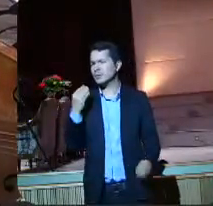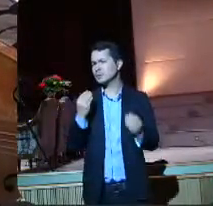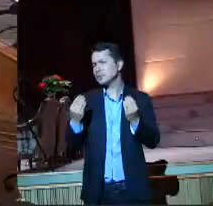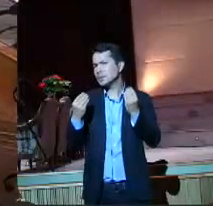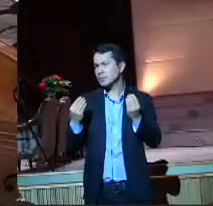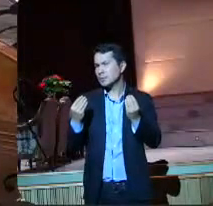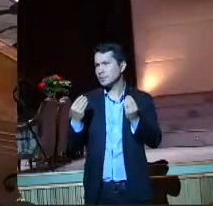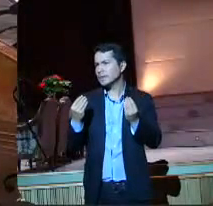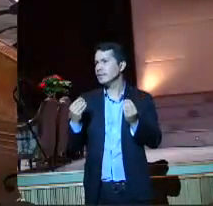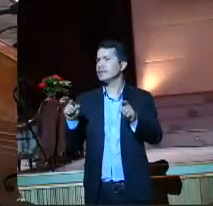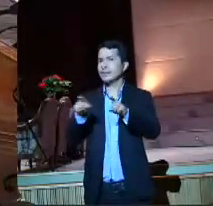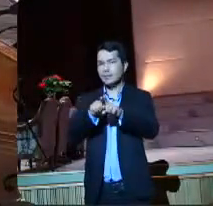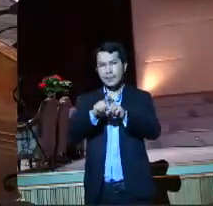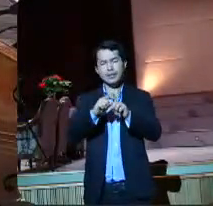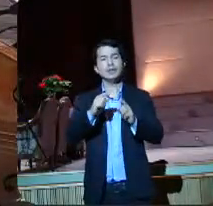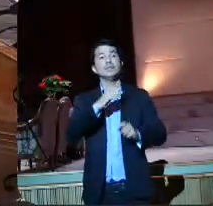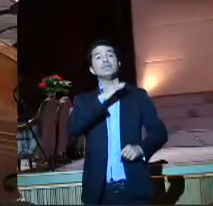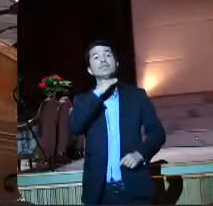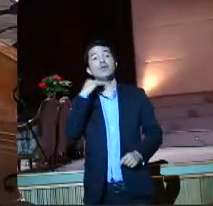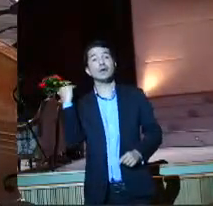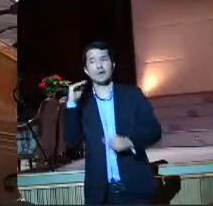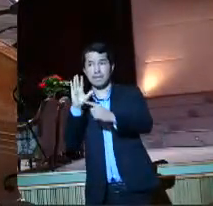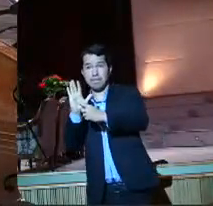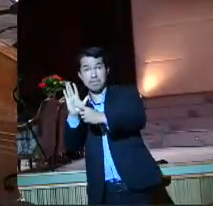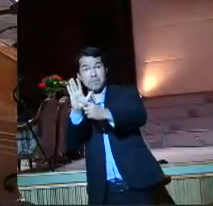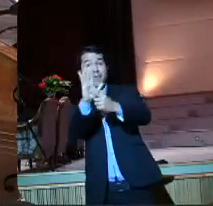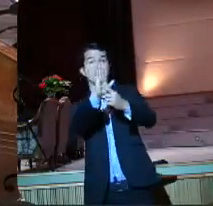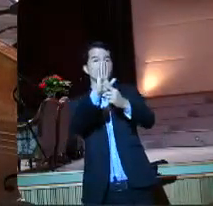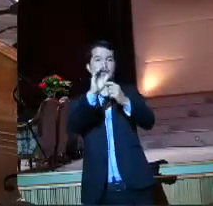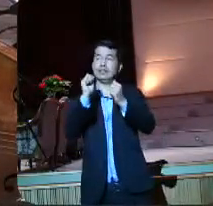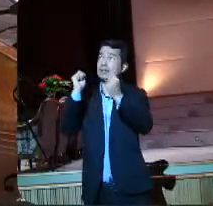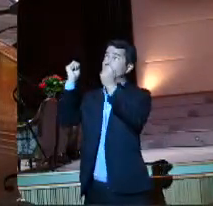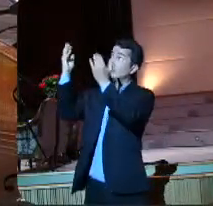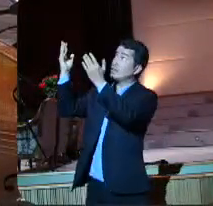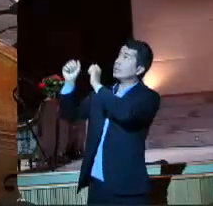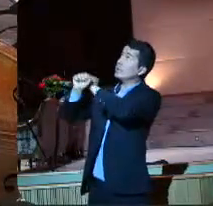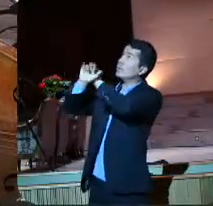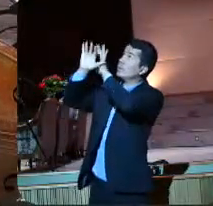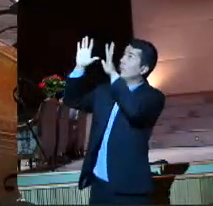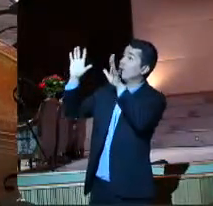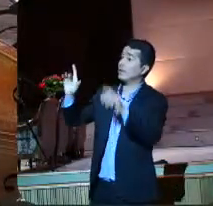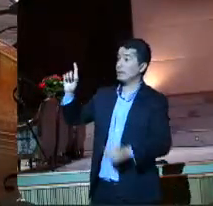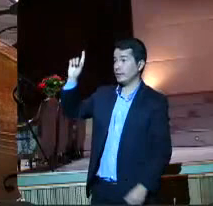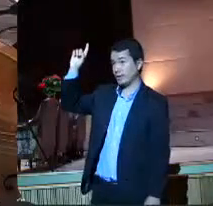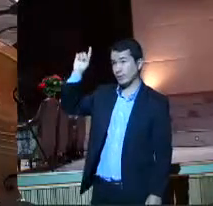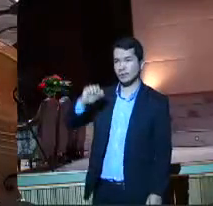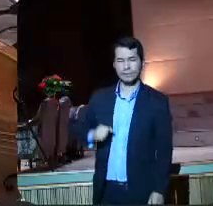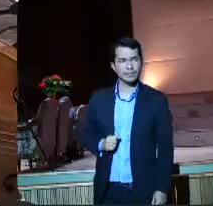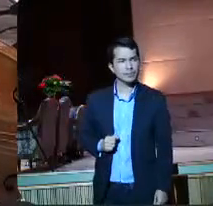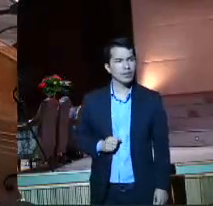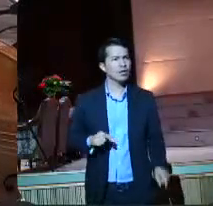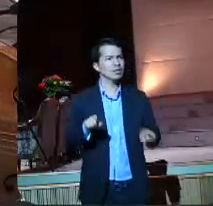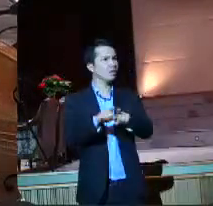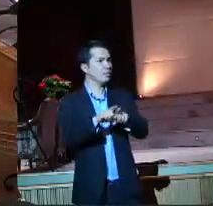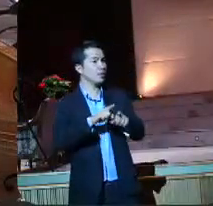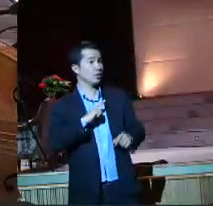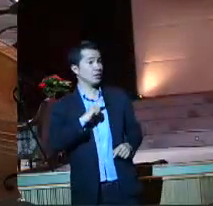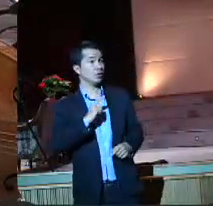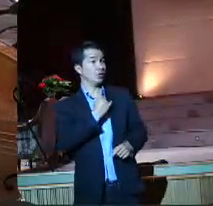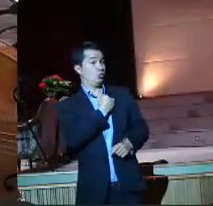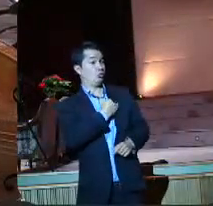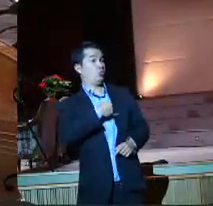para glorificar o Senhor. Lá no Evangelho de João vai falar-se a respeito disso, quando diz do tipo de morte que